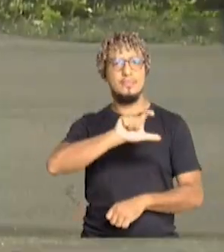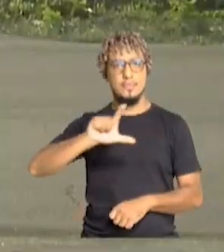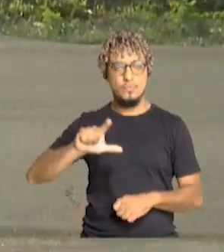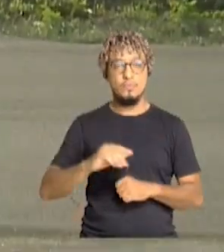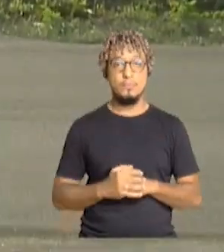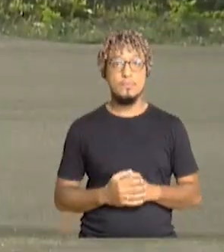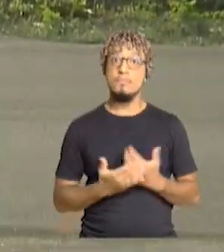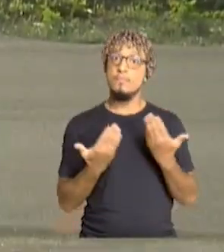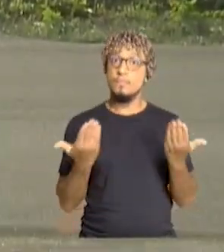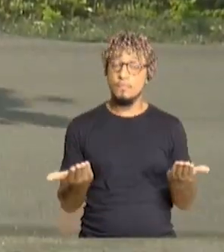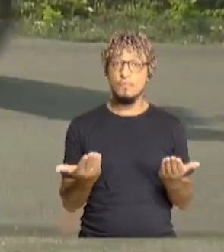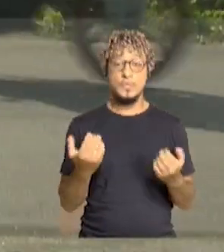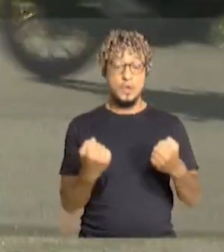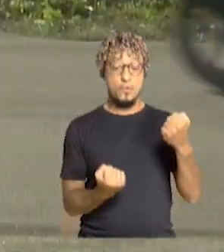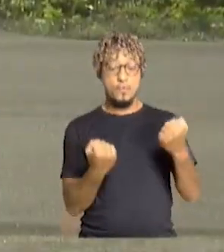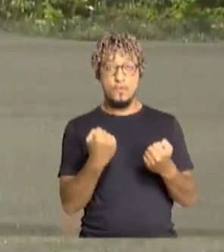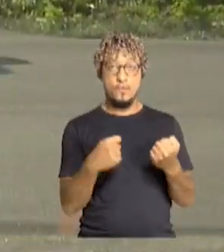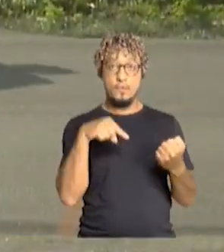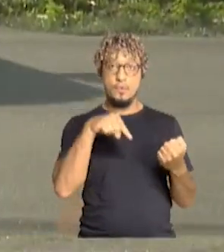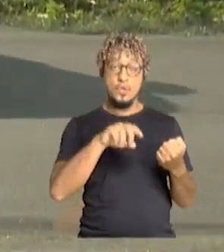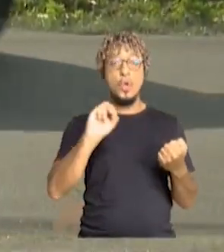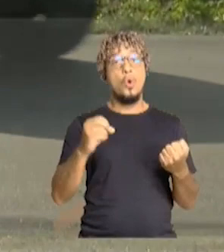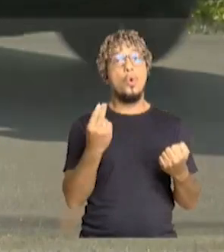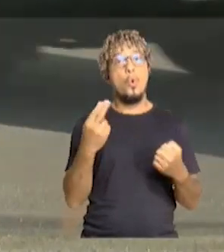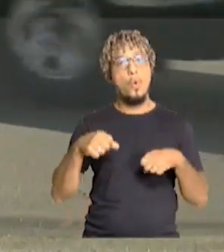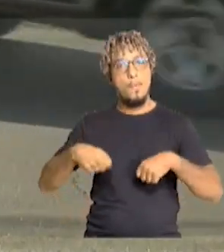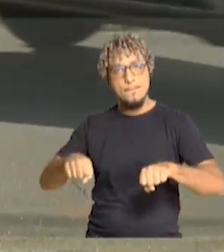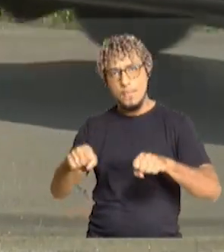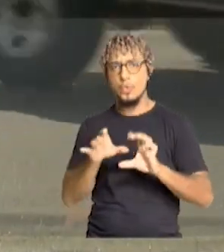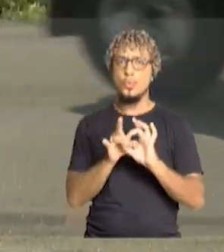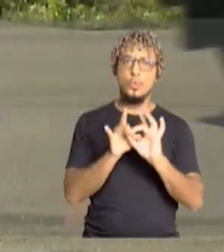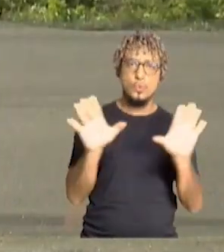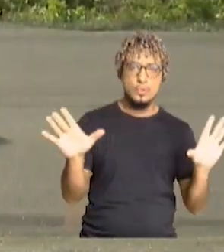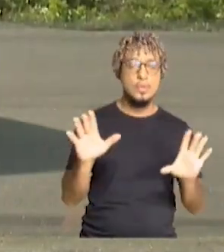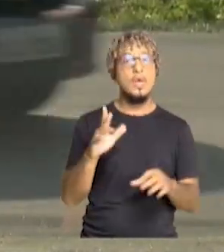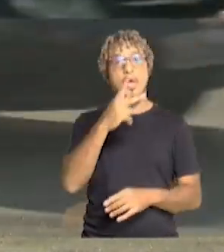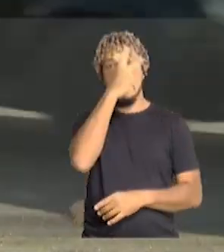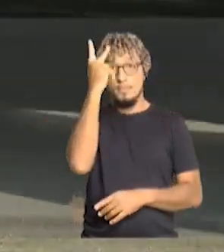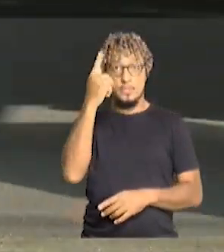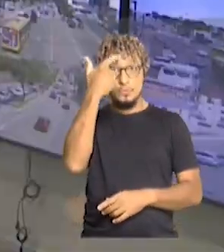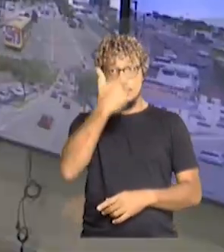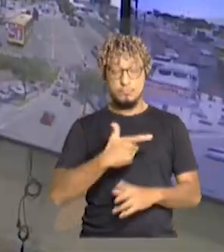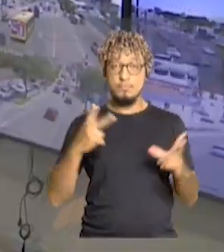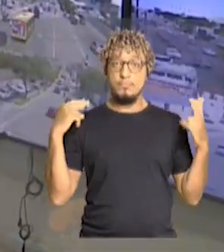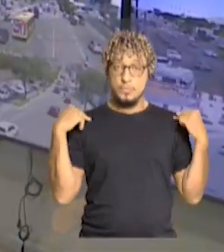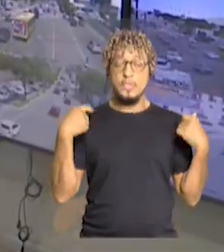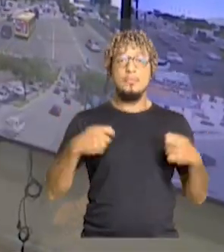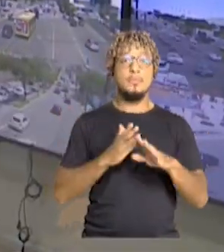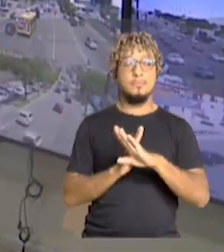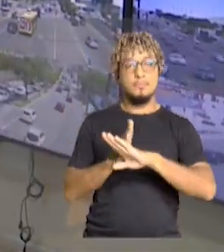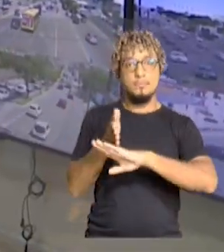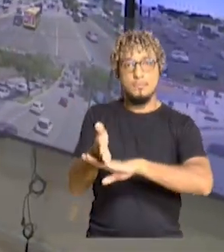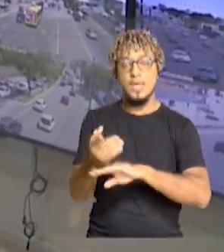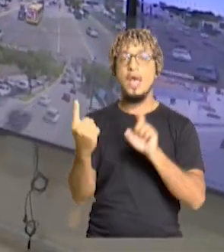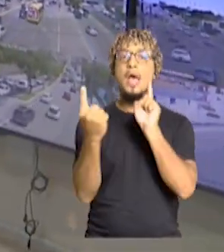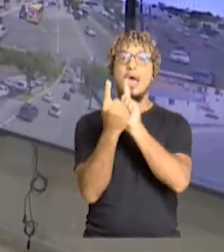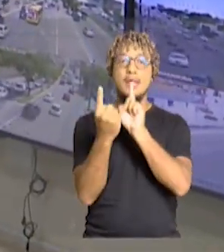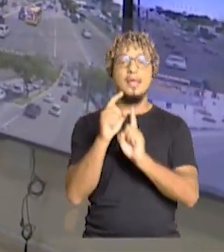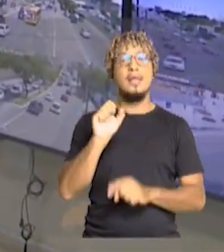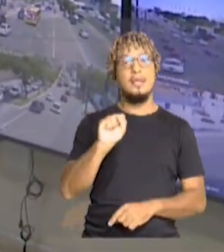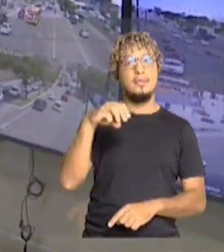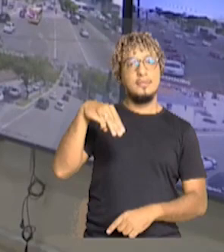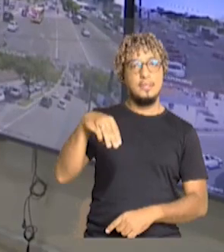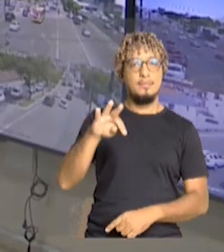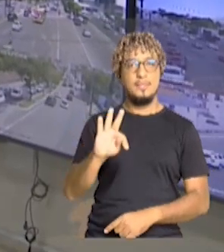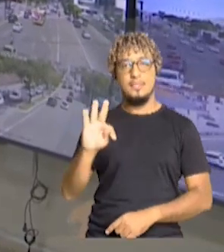para que o veículo no caso o carro ou moto seja liberado o condutor deve ir até a central de atendimentos da